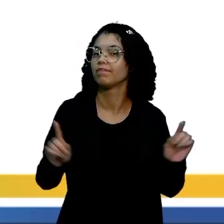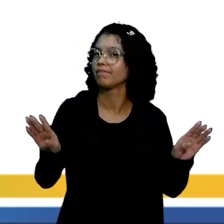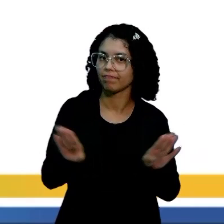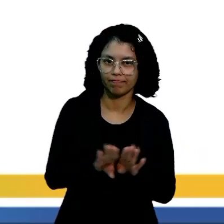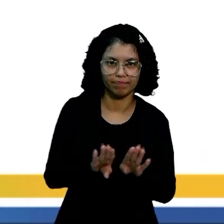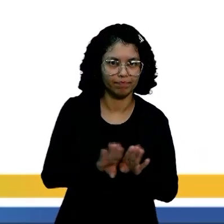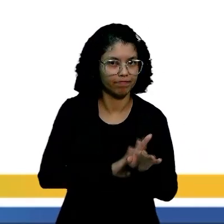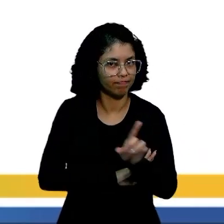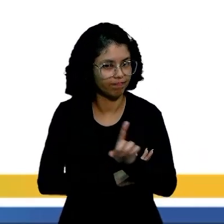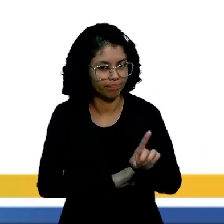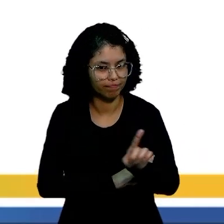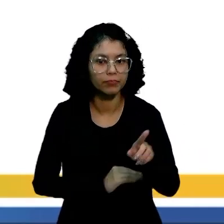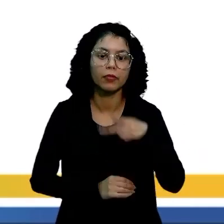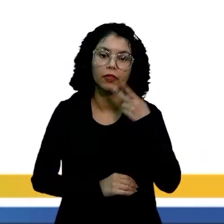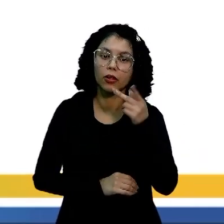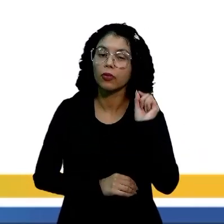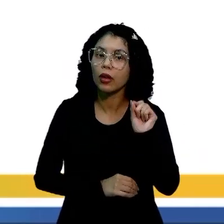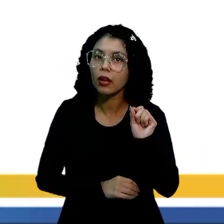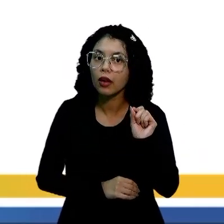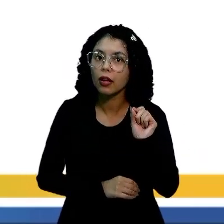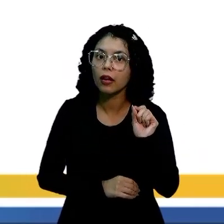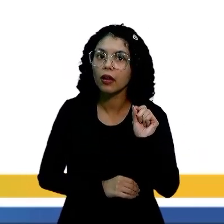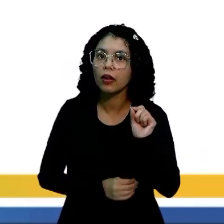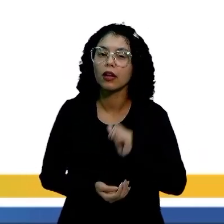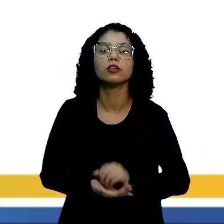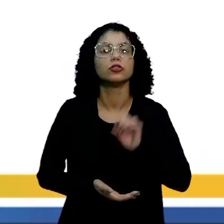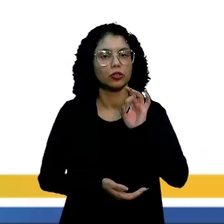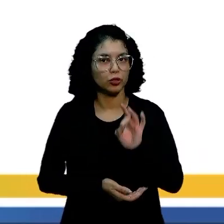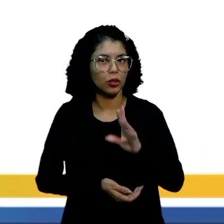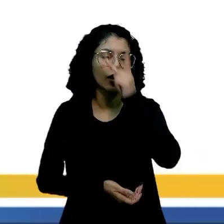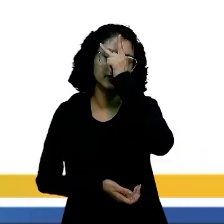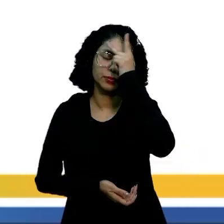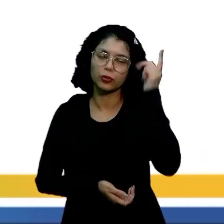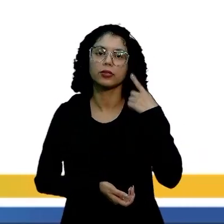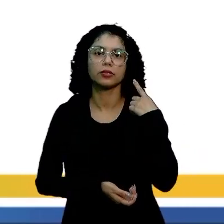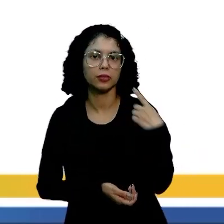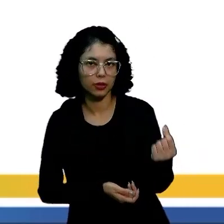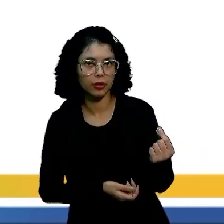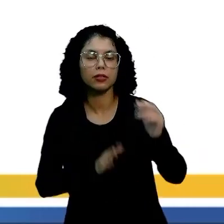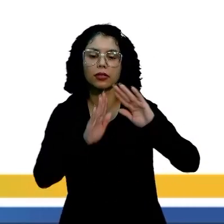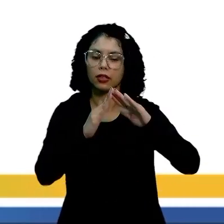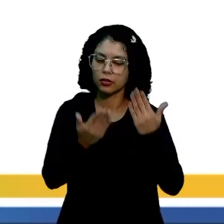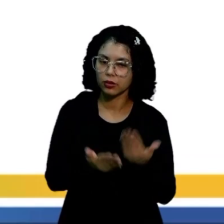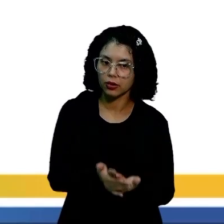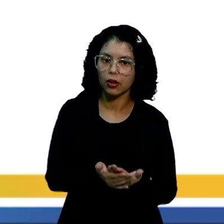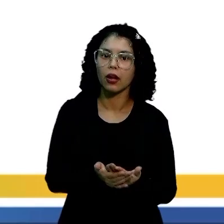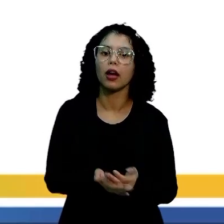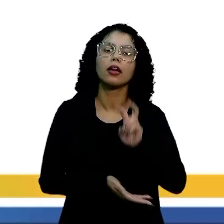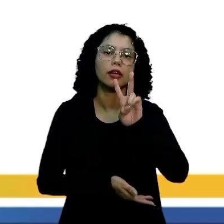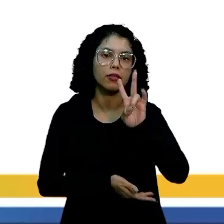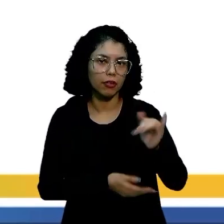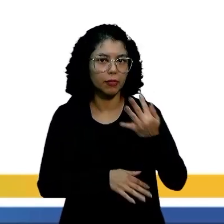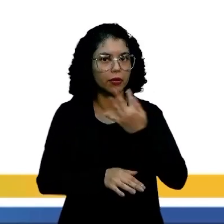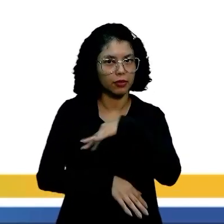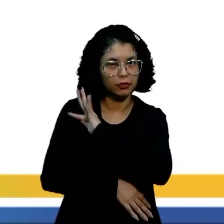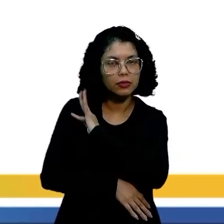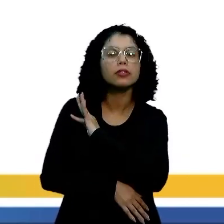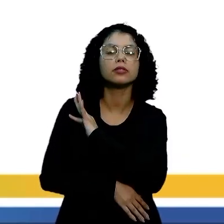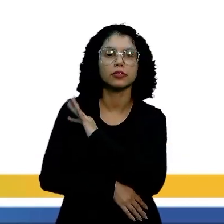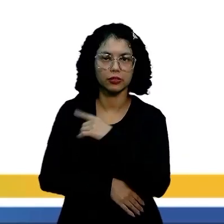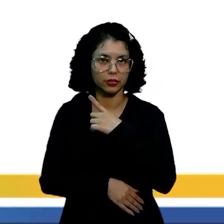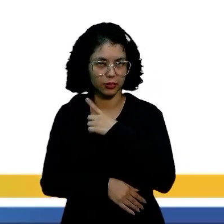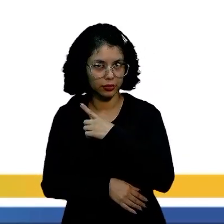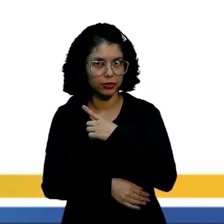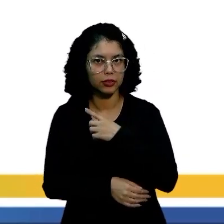Também não. Está falando apenas que as pessoas que saem da escola e que vão para a universidade, elas têm